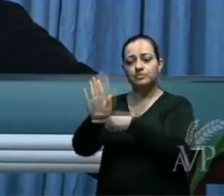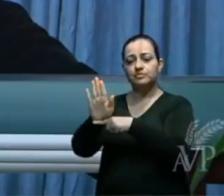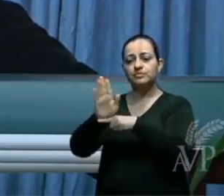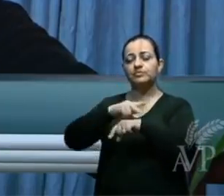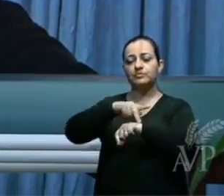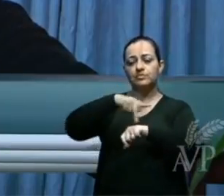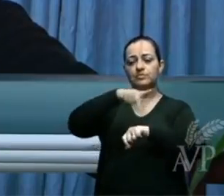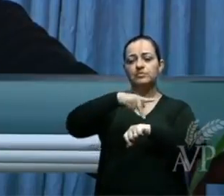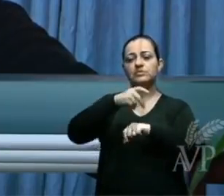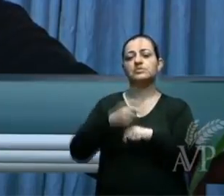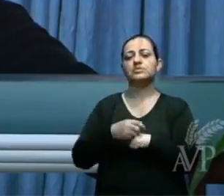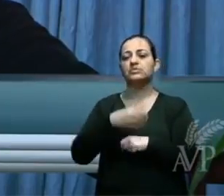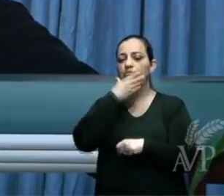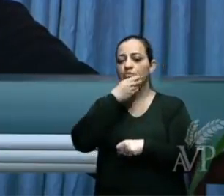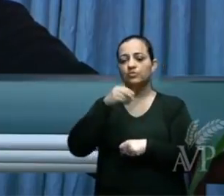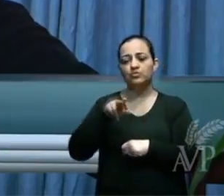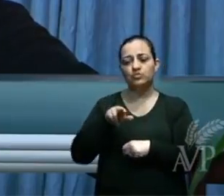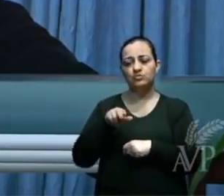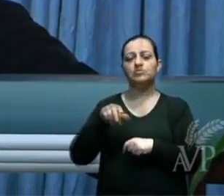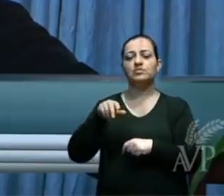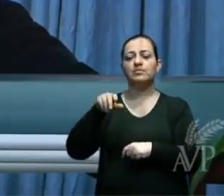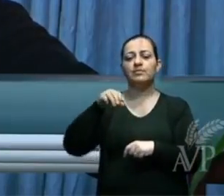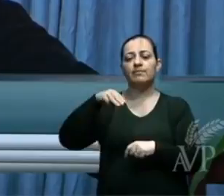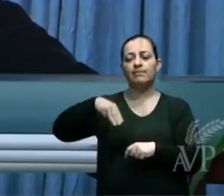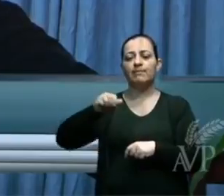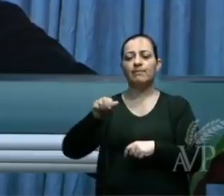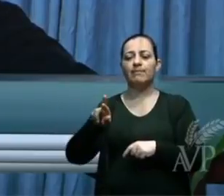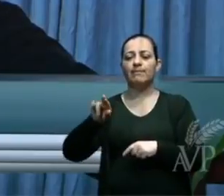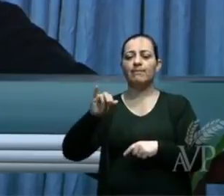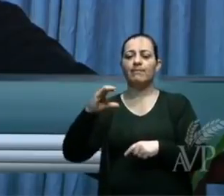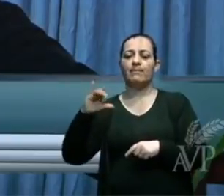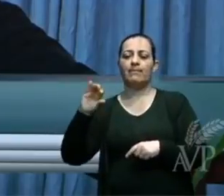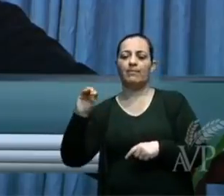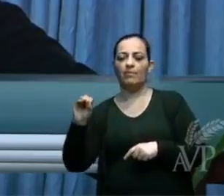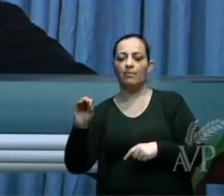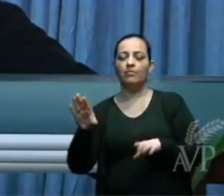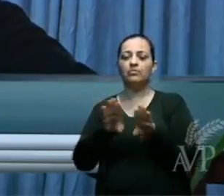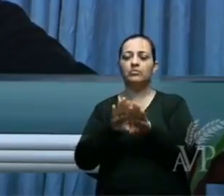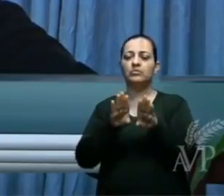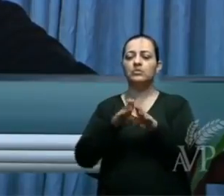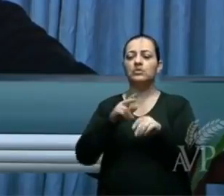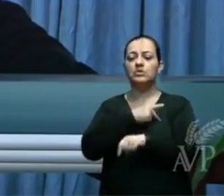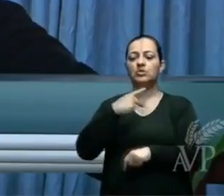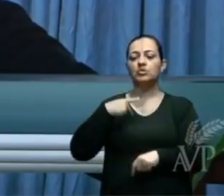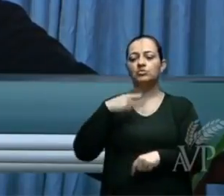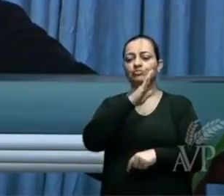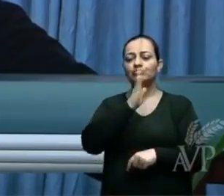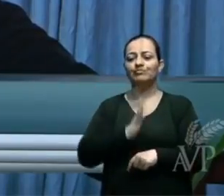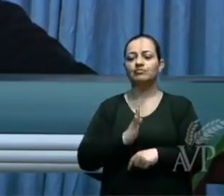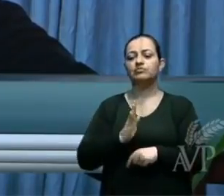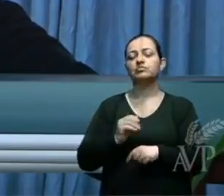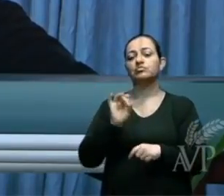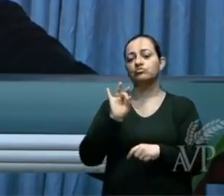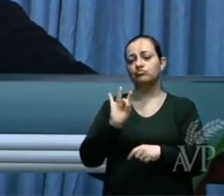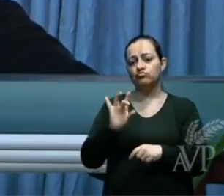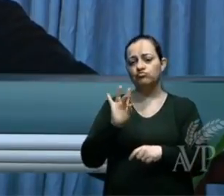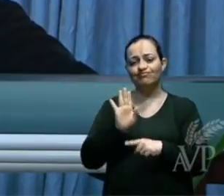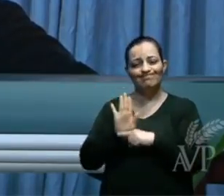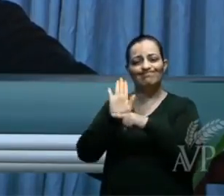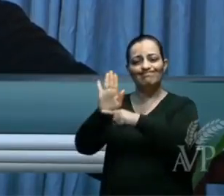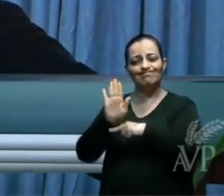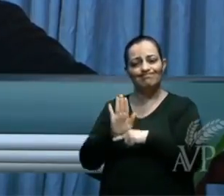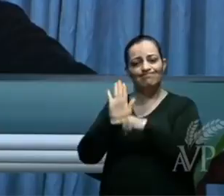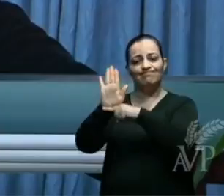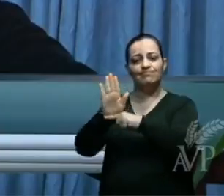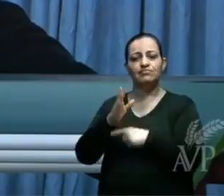para o irmão márcio que está no brasil é um pastor do brasil só o irmão márcio está ajudando a